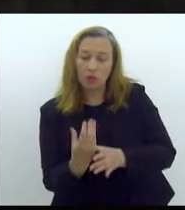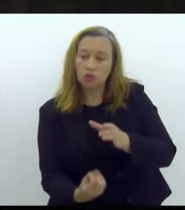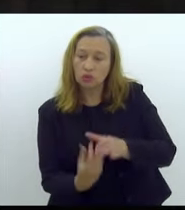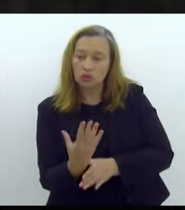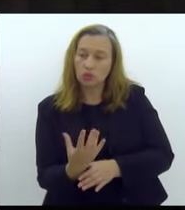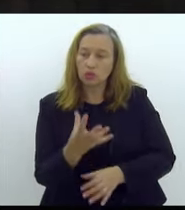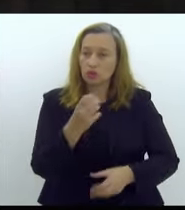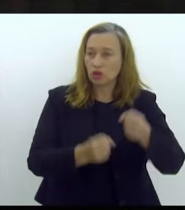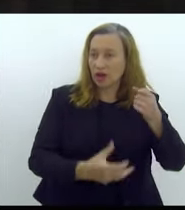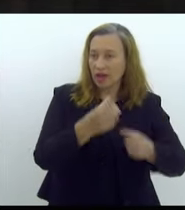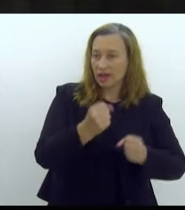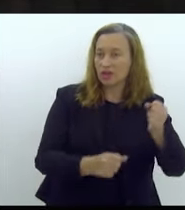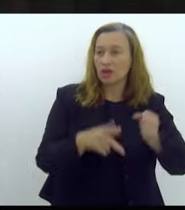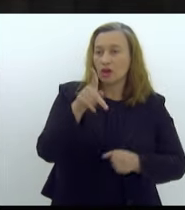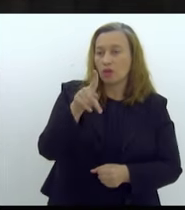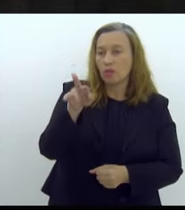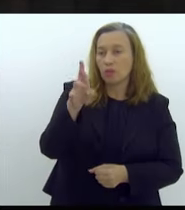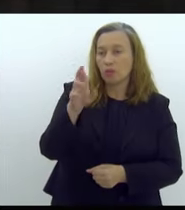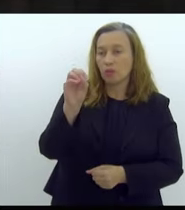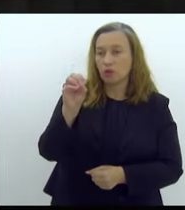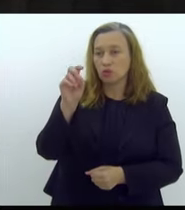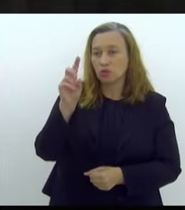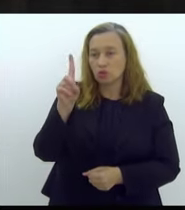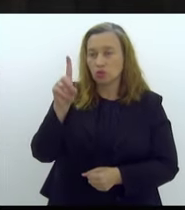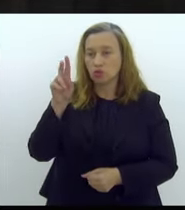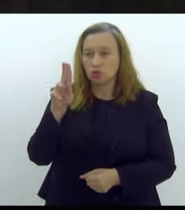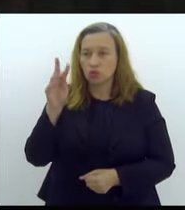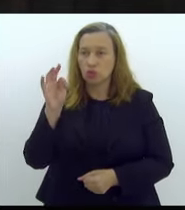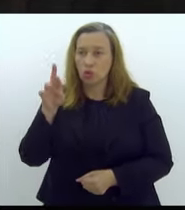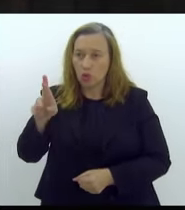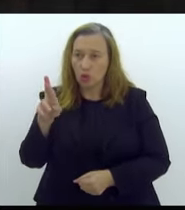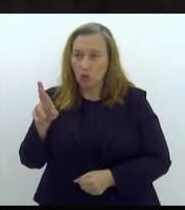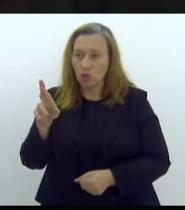Munir? O leite de fora entra